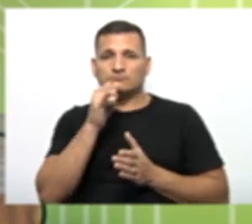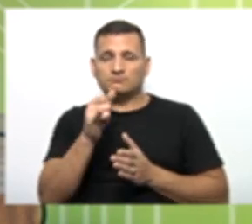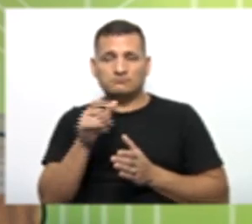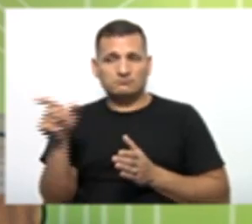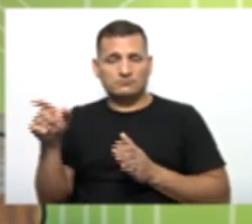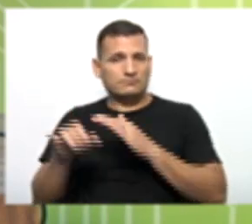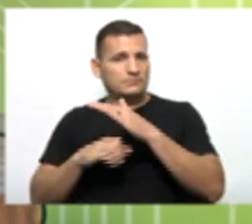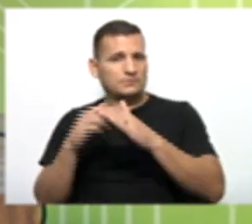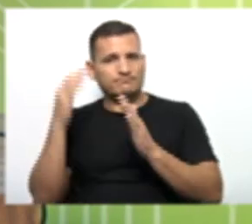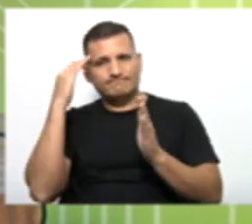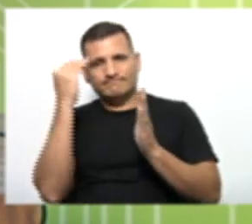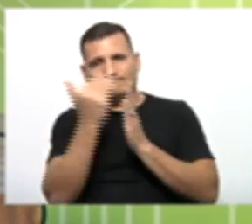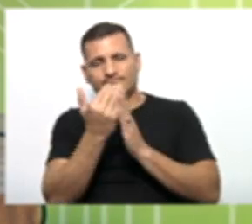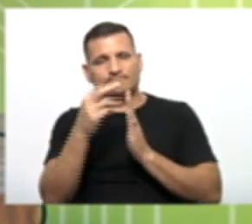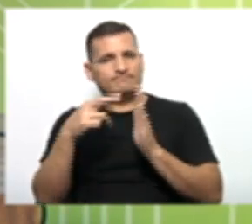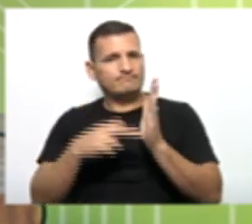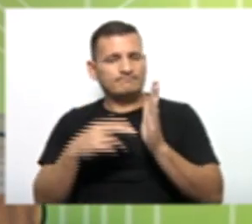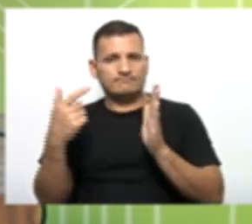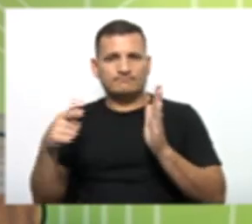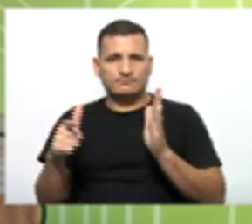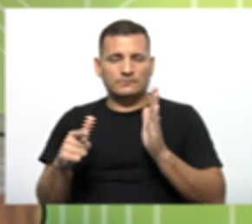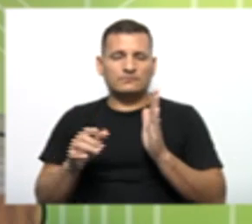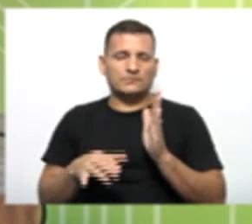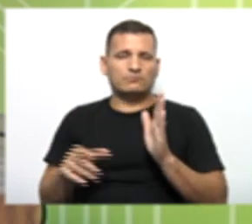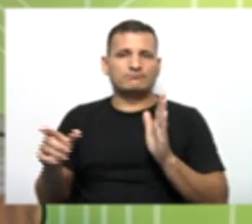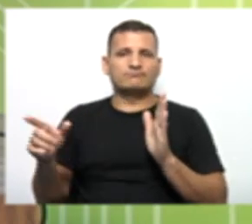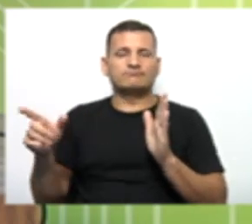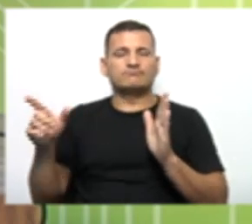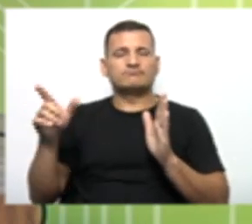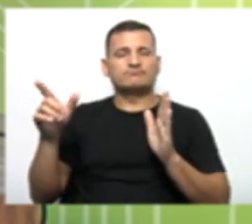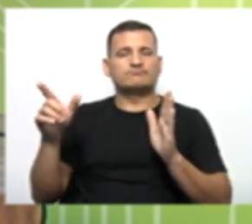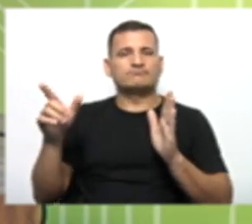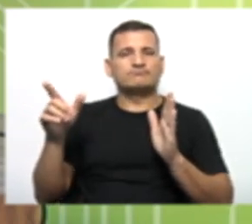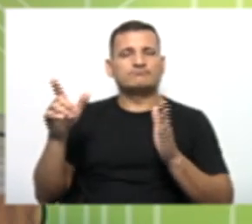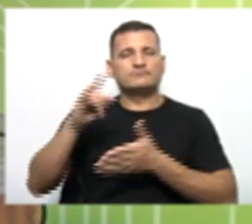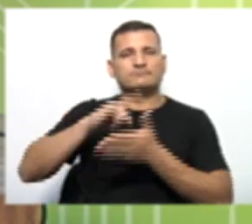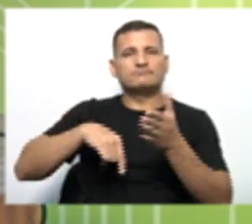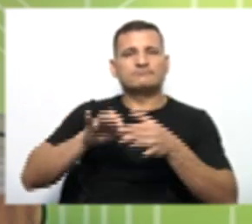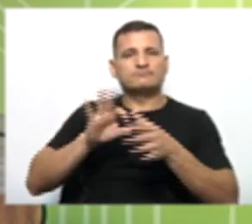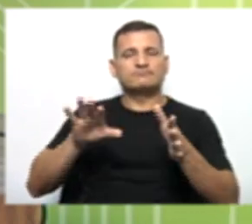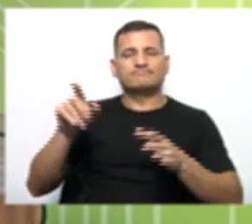descumprindo, esse impacto por descumprimento possa ser minimizado. Então,